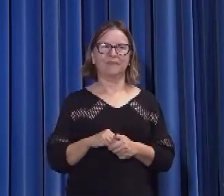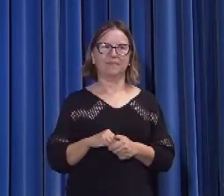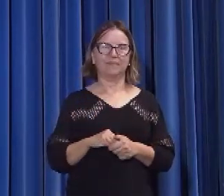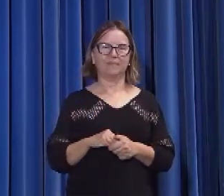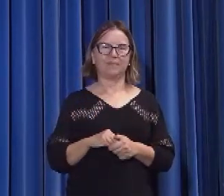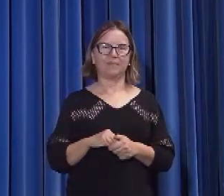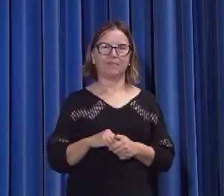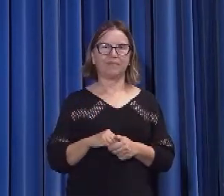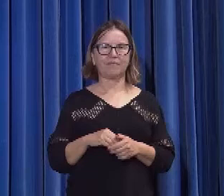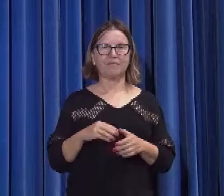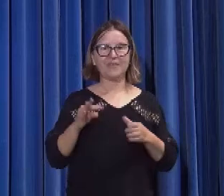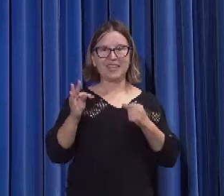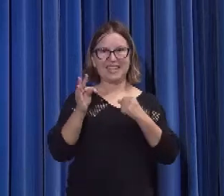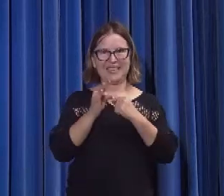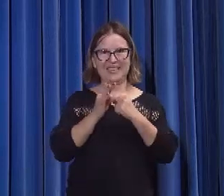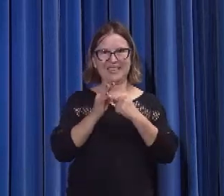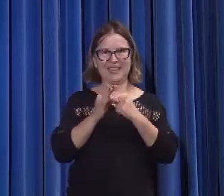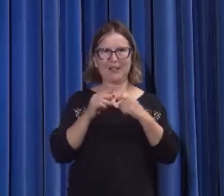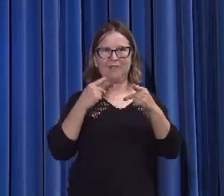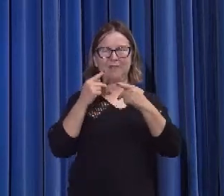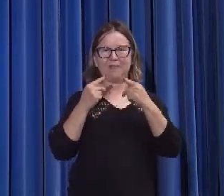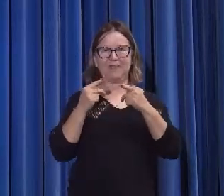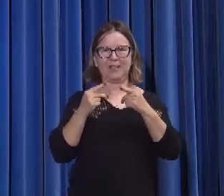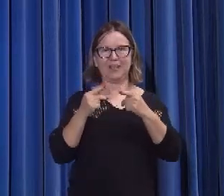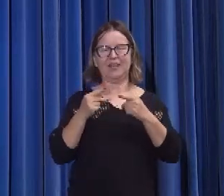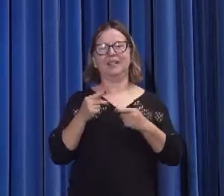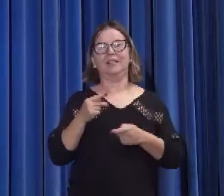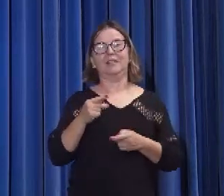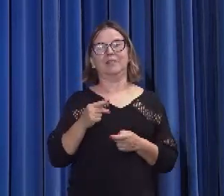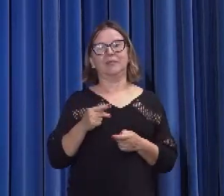Então, Tiago está dizendo para considerar